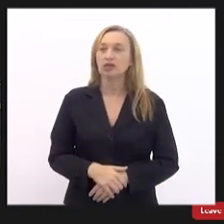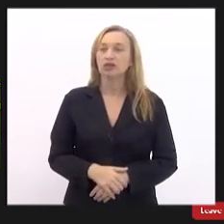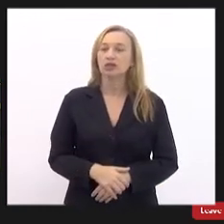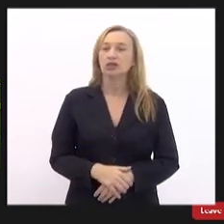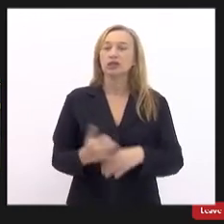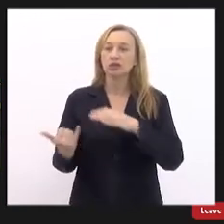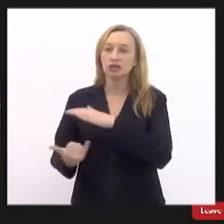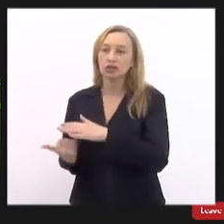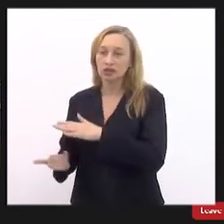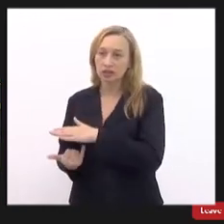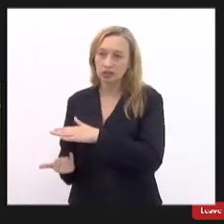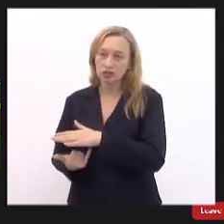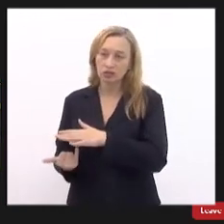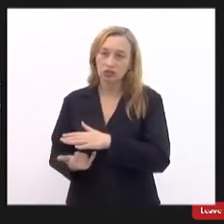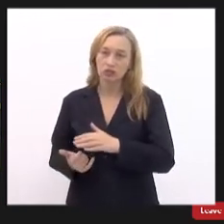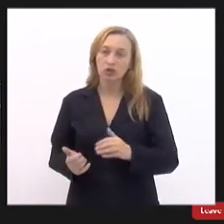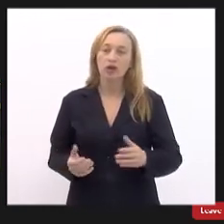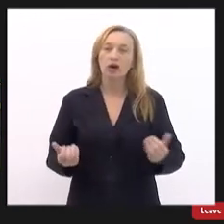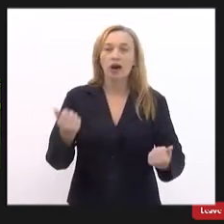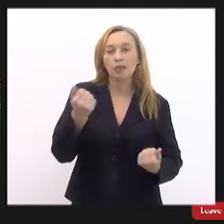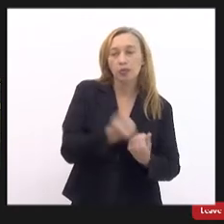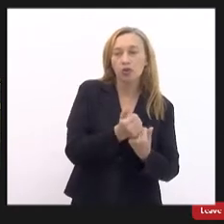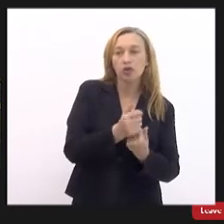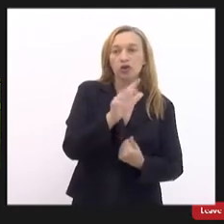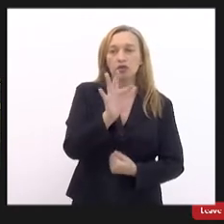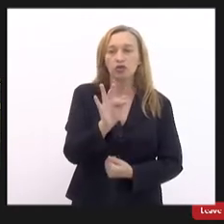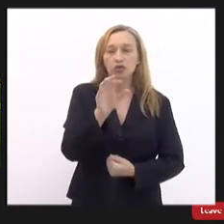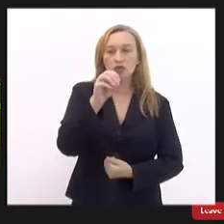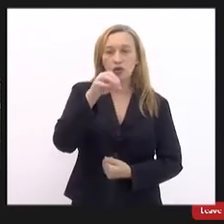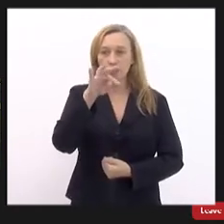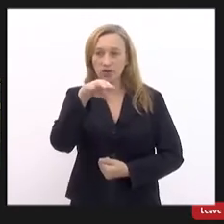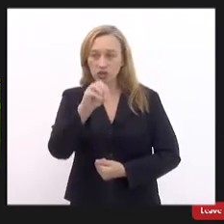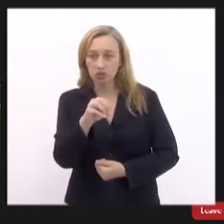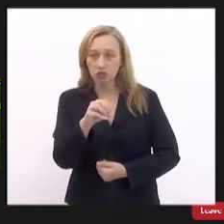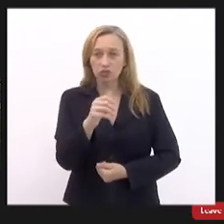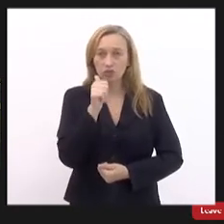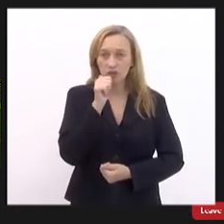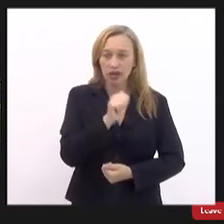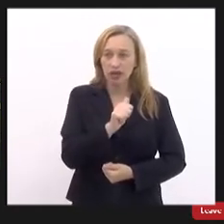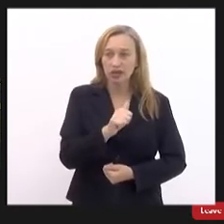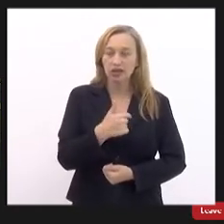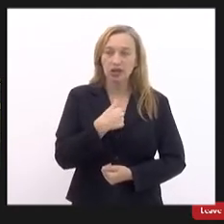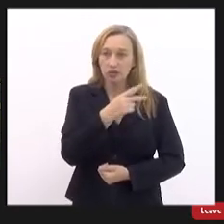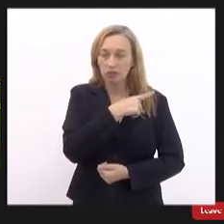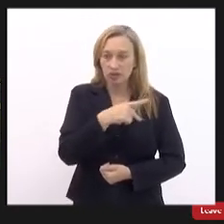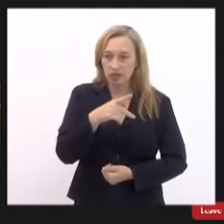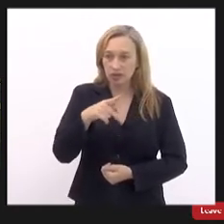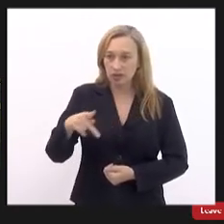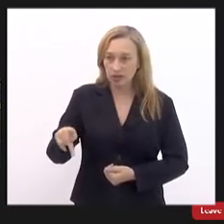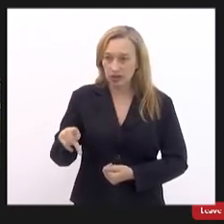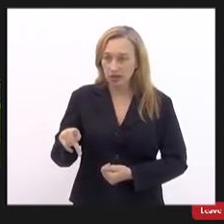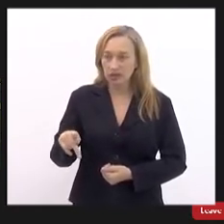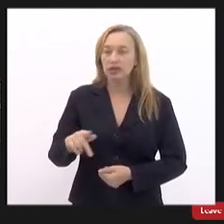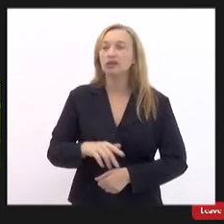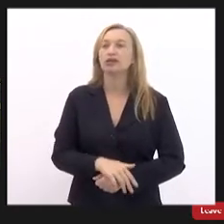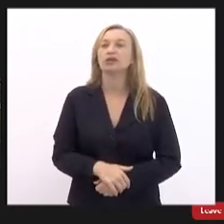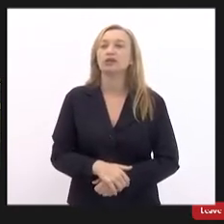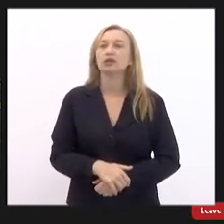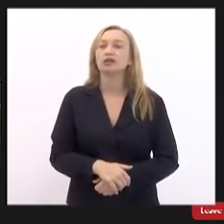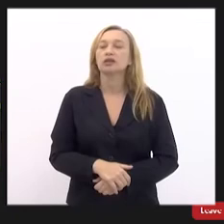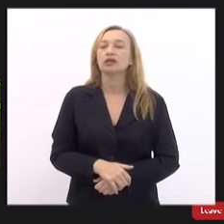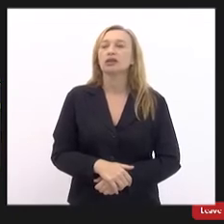apoio e fomento pelo MP Mulheres, a qual sou presidente. E indo pela